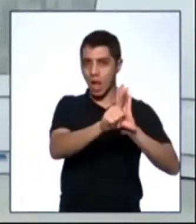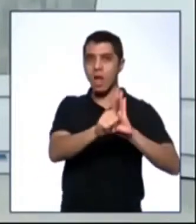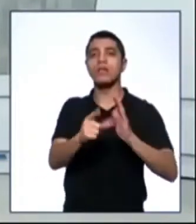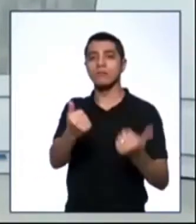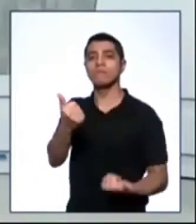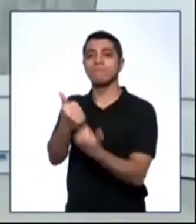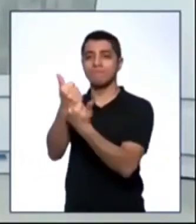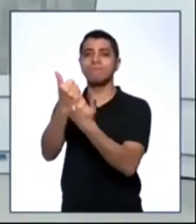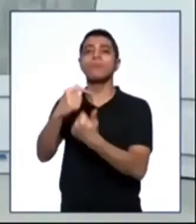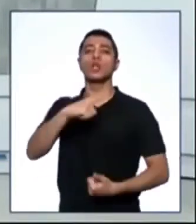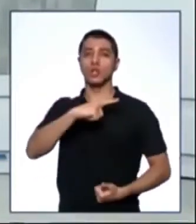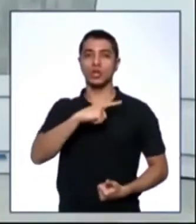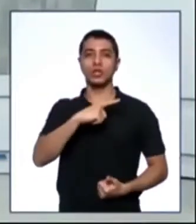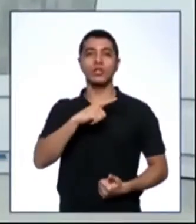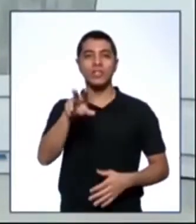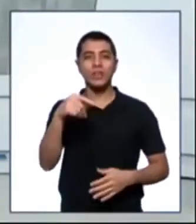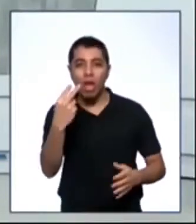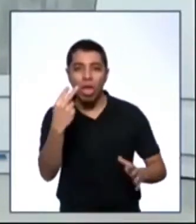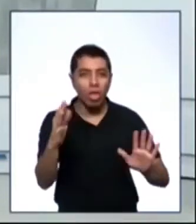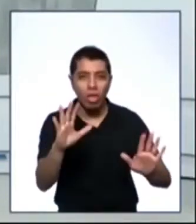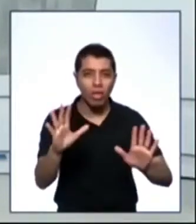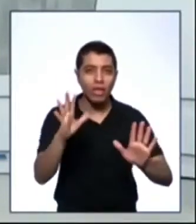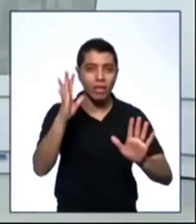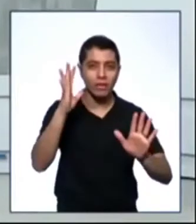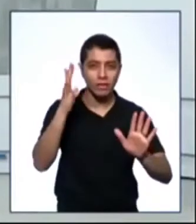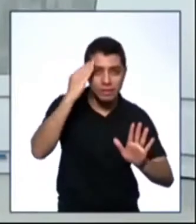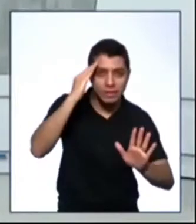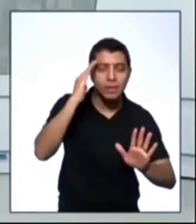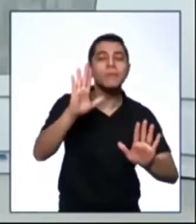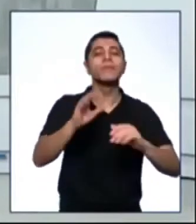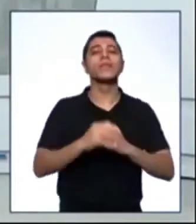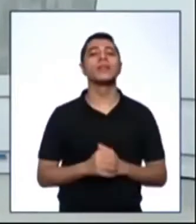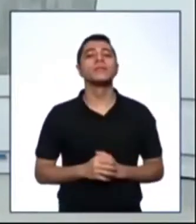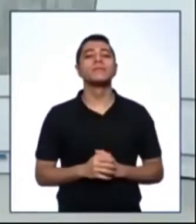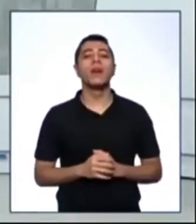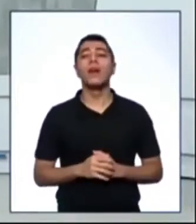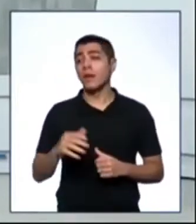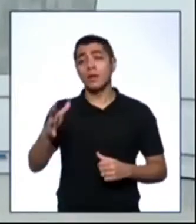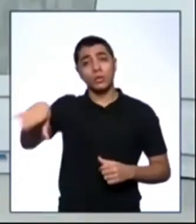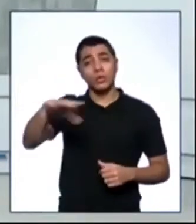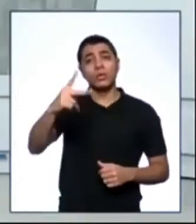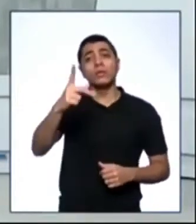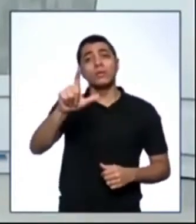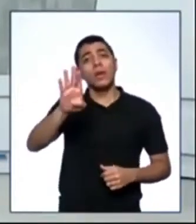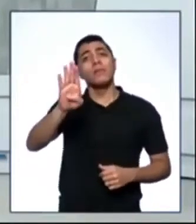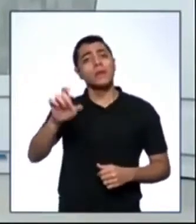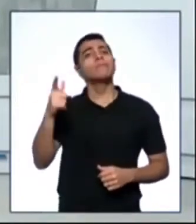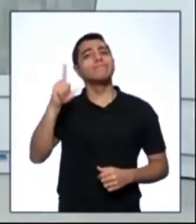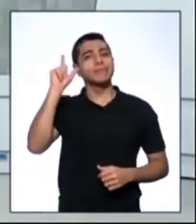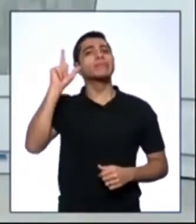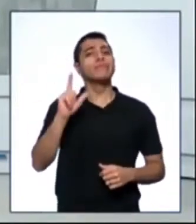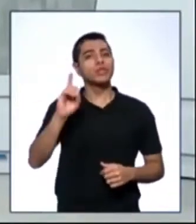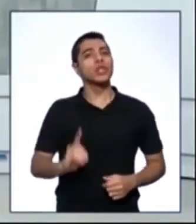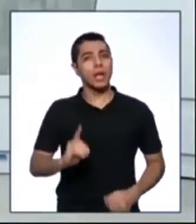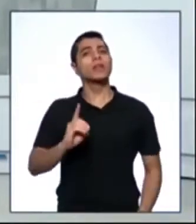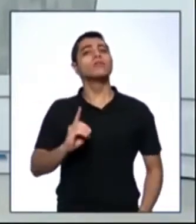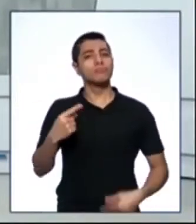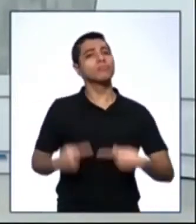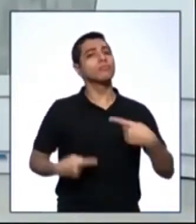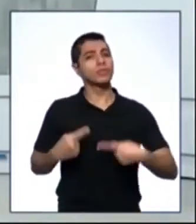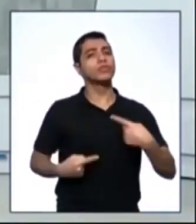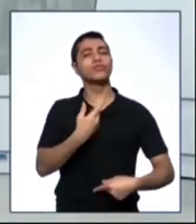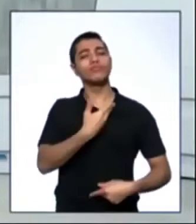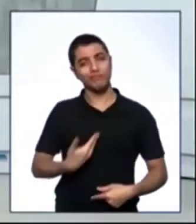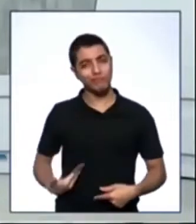direitos... Tá vendo? Eu tô olhando aqui, deu pra você ver agora. A plebe conseguiu direitos políticos? Mano, conseguiu. A plebe romana conseguiu direitos